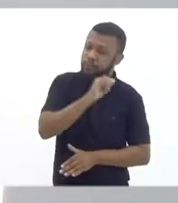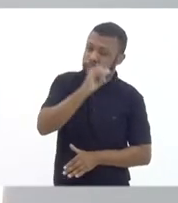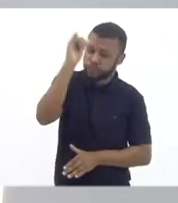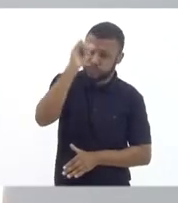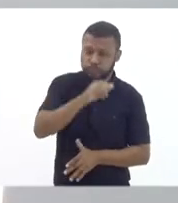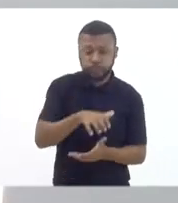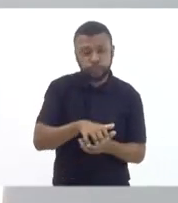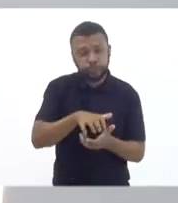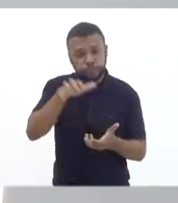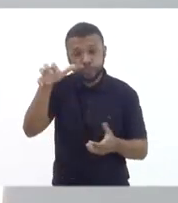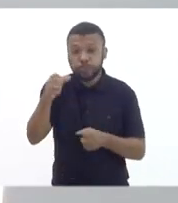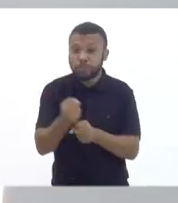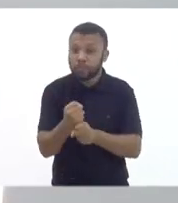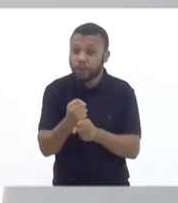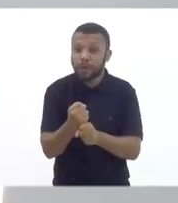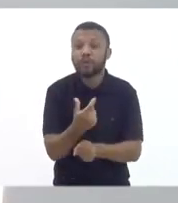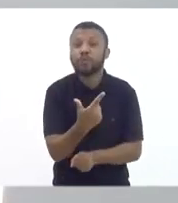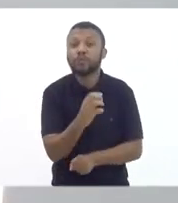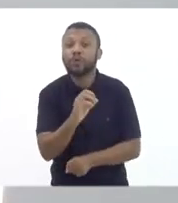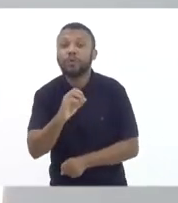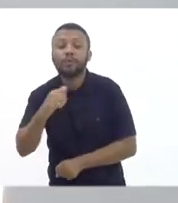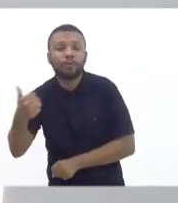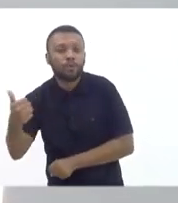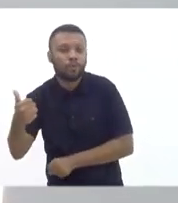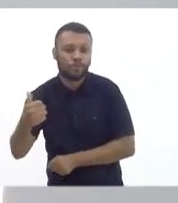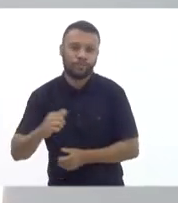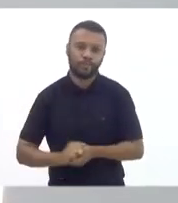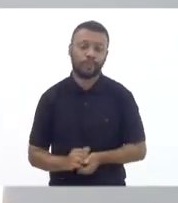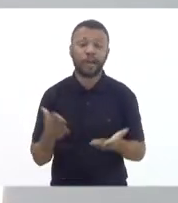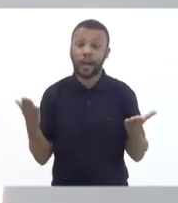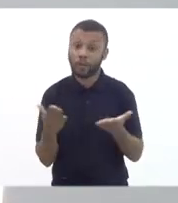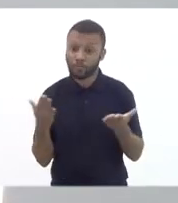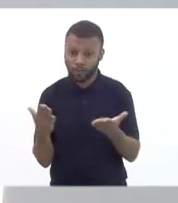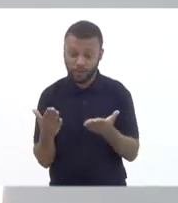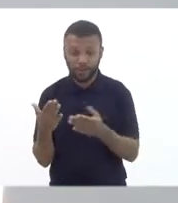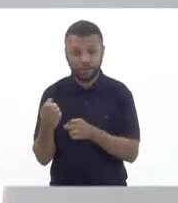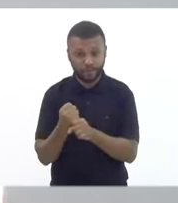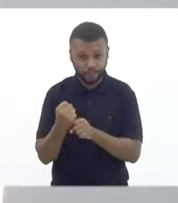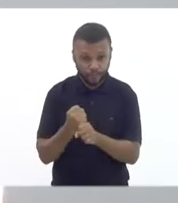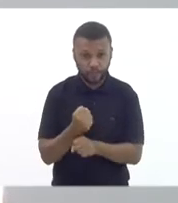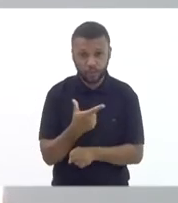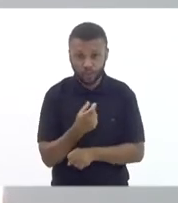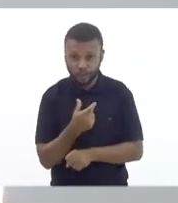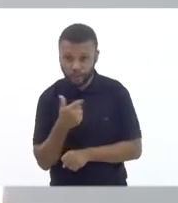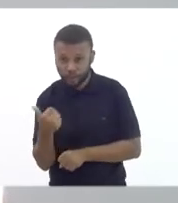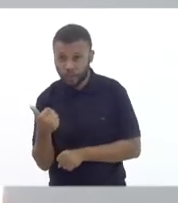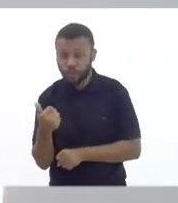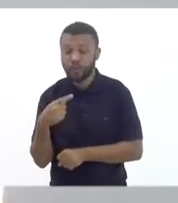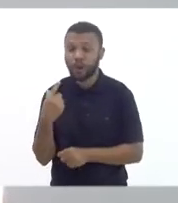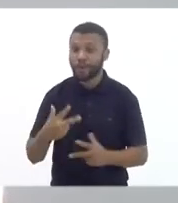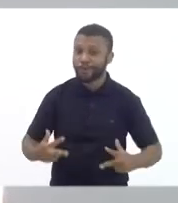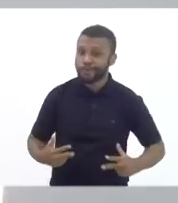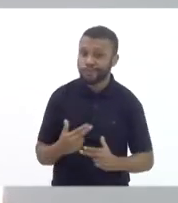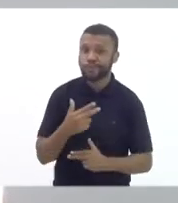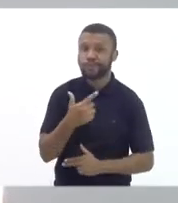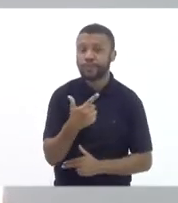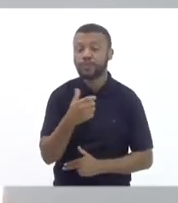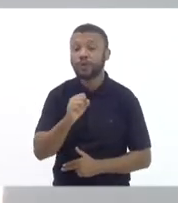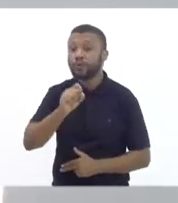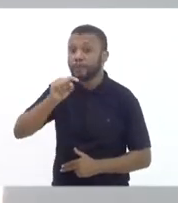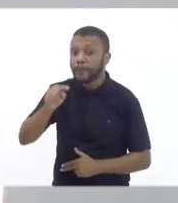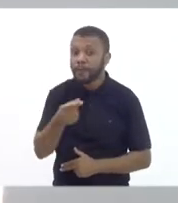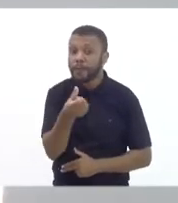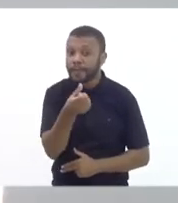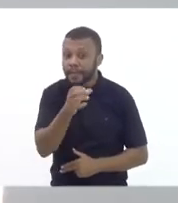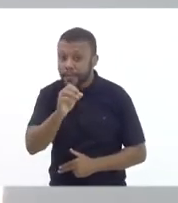desde 2001. Nós atualmente castramos em 2021 28.600 animais. Nossa demanda está